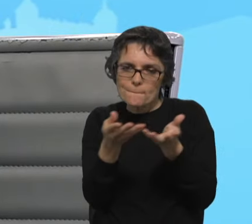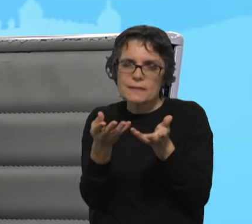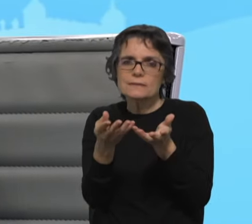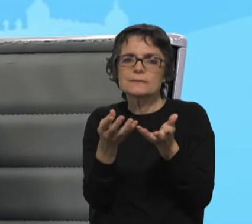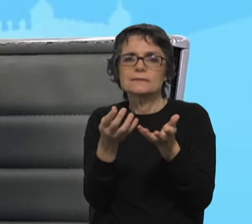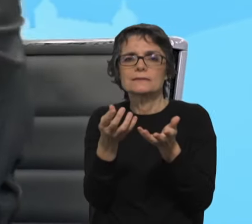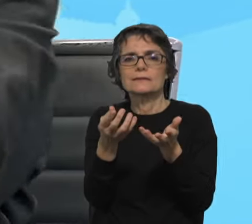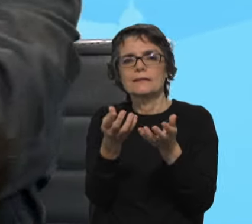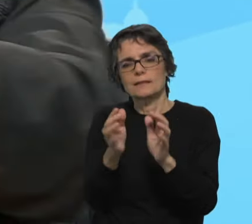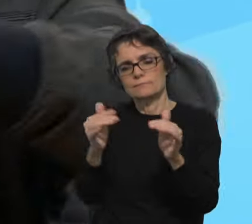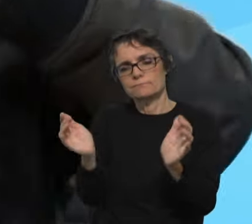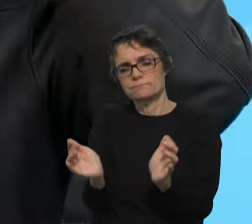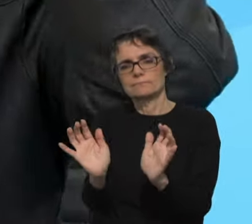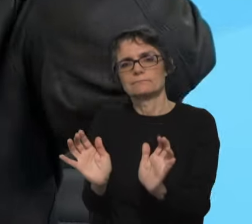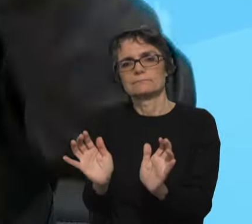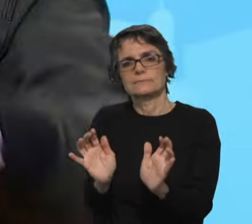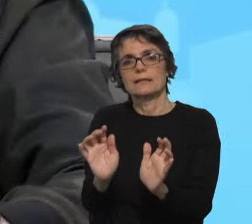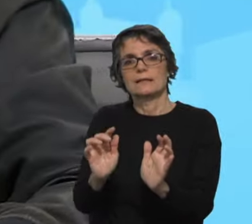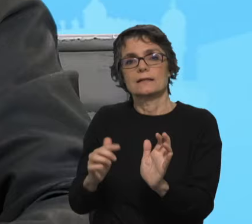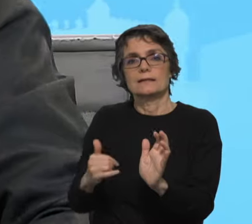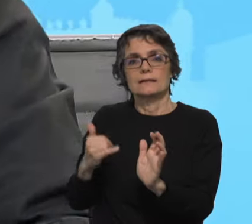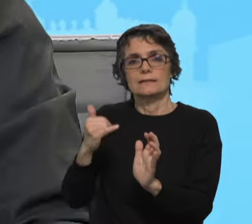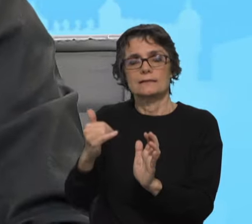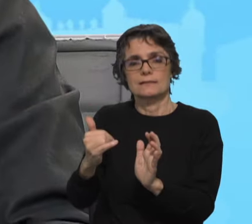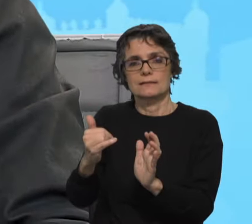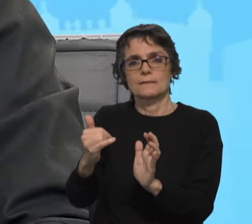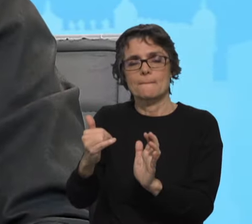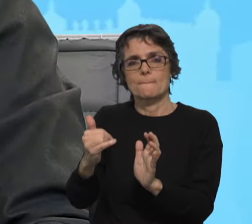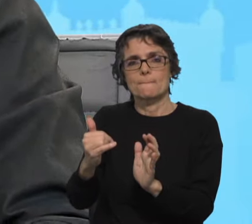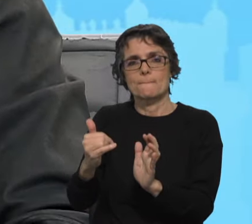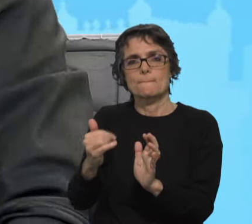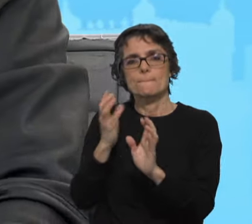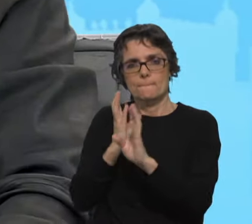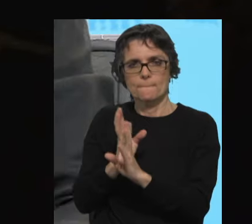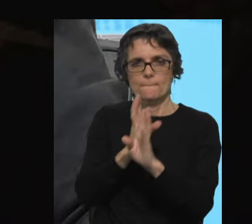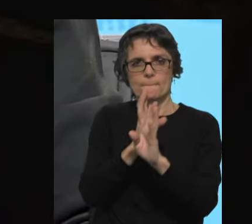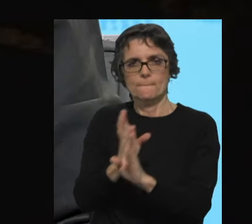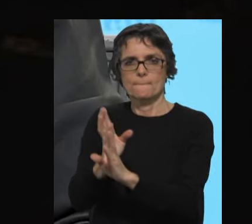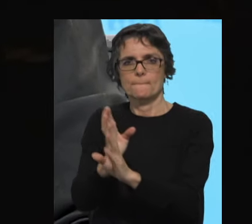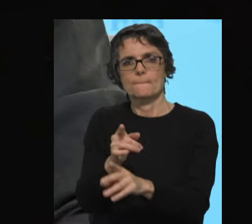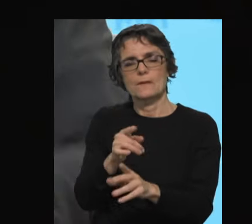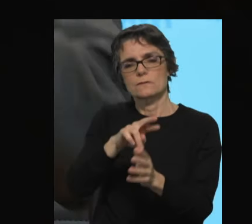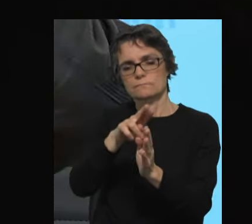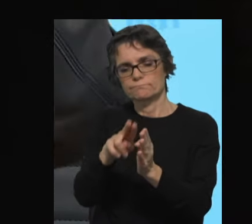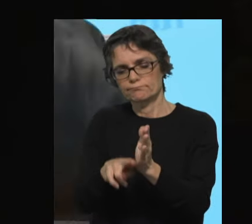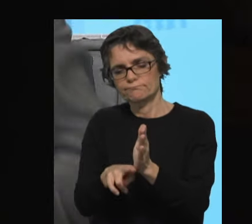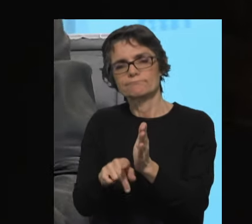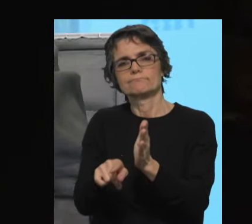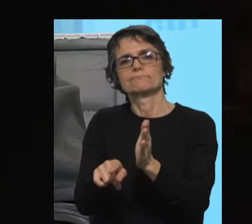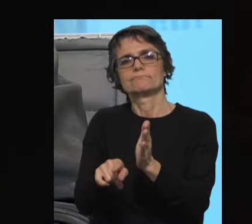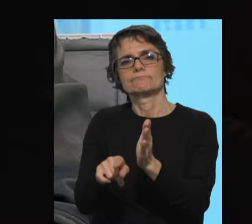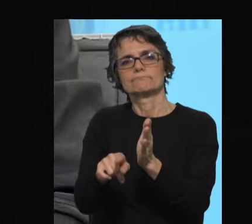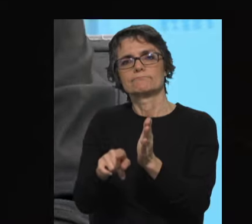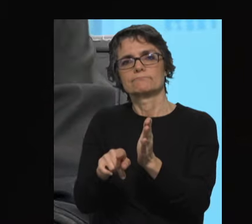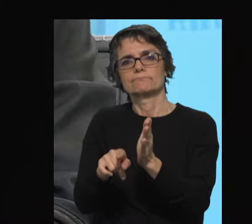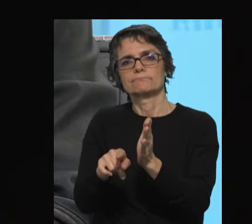esquif precisamente para depois começarem a a a a a a procão do enterro do Senhor com com